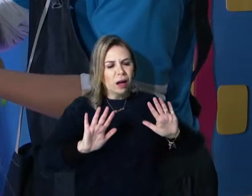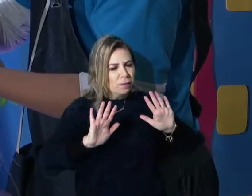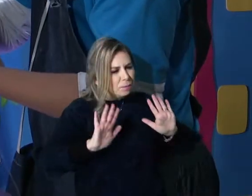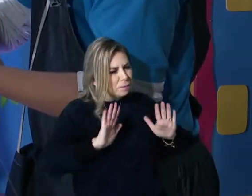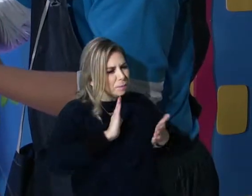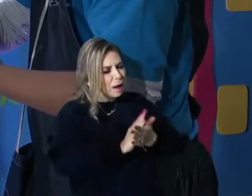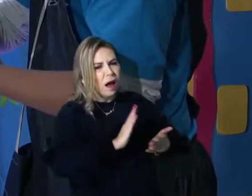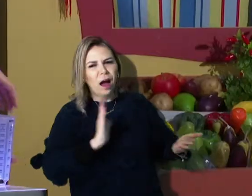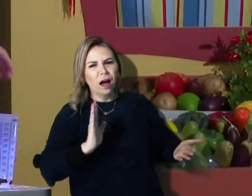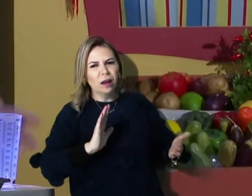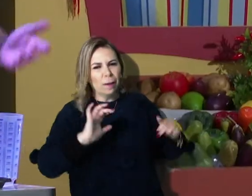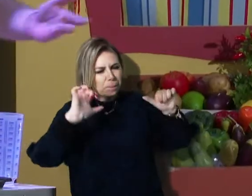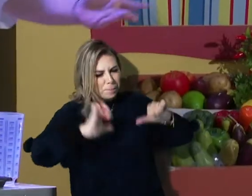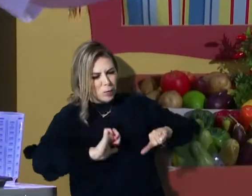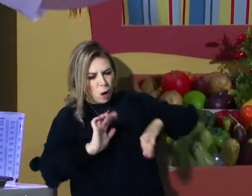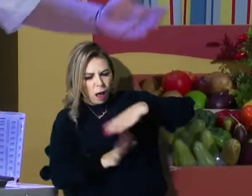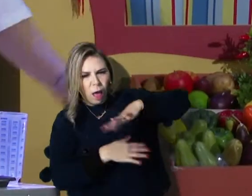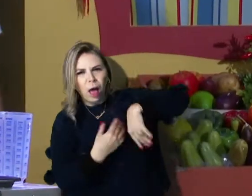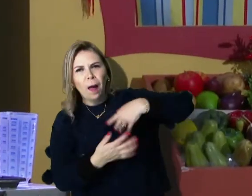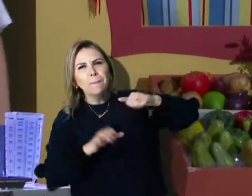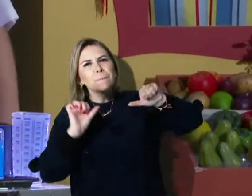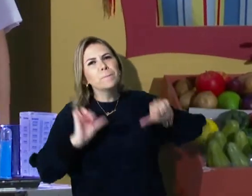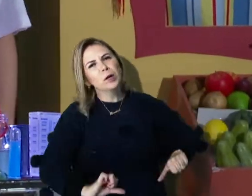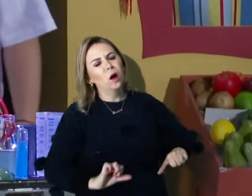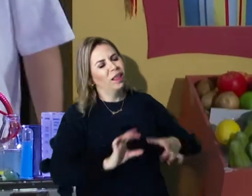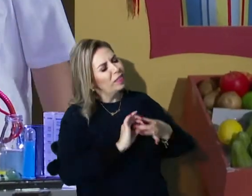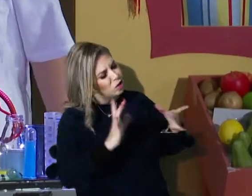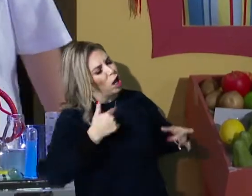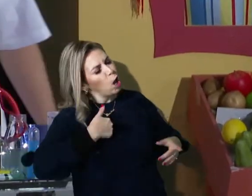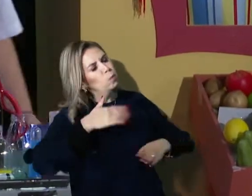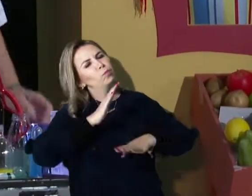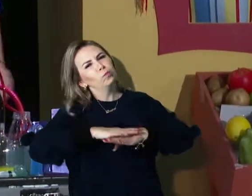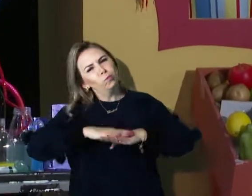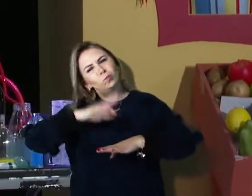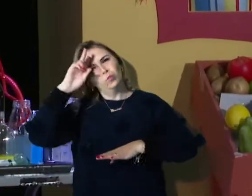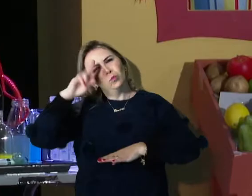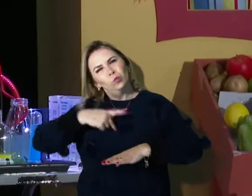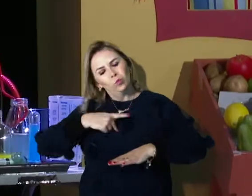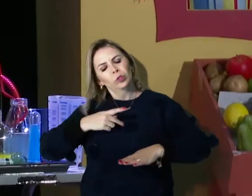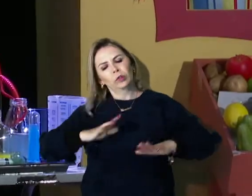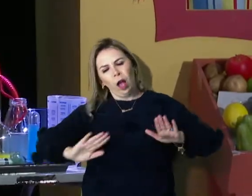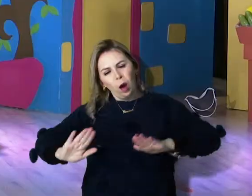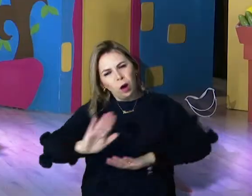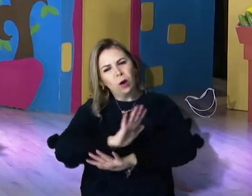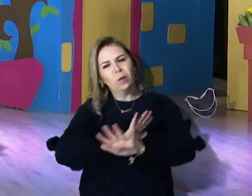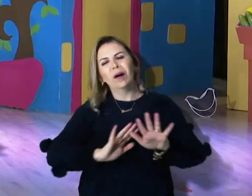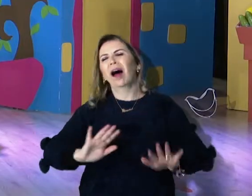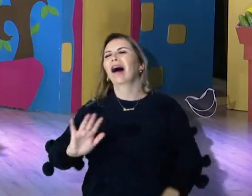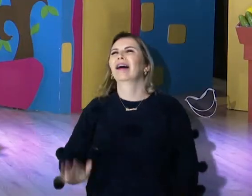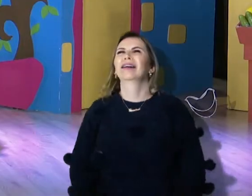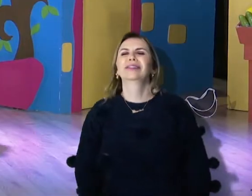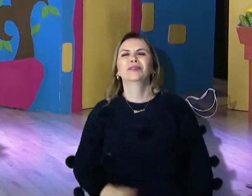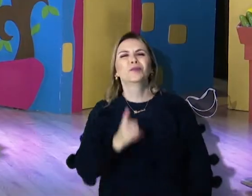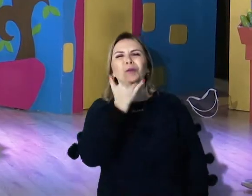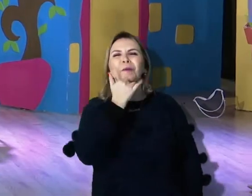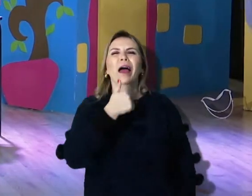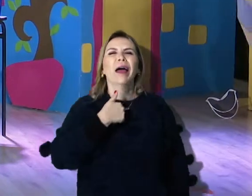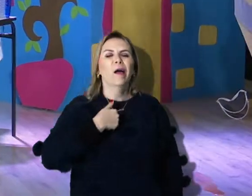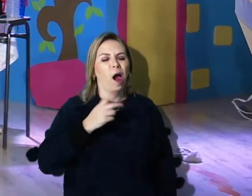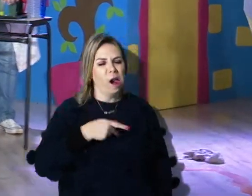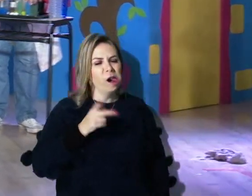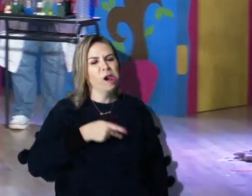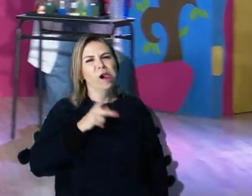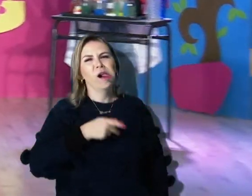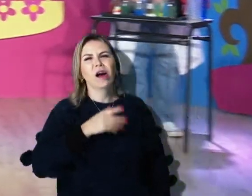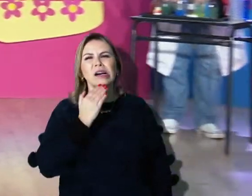Para, Gigi, para! Só tá piorando as coisas. Pode deixar que eu faço sozinho, vai. Desculpa, Neco. Ai, eu faço